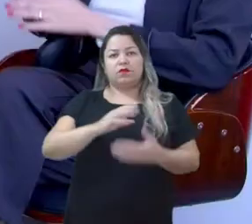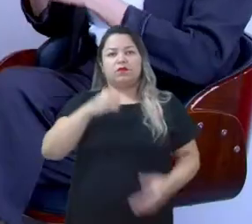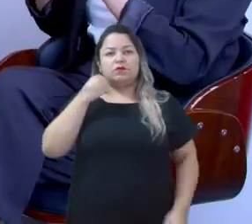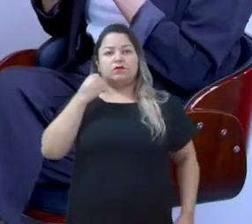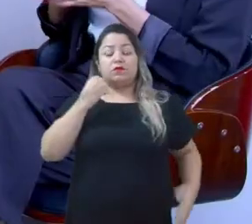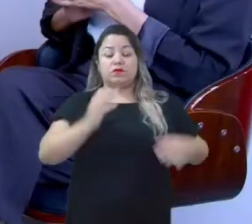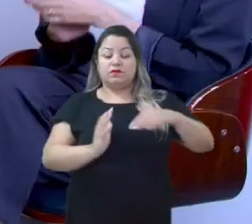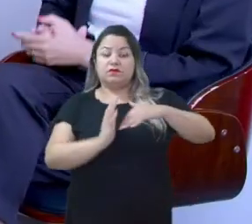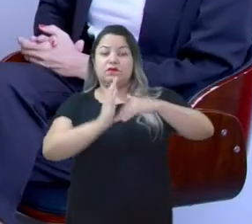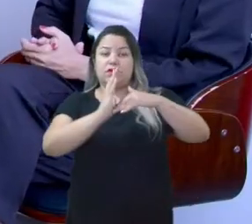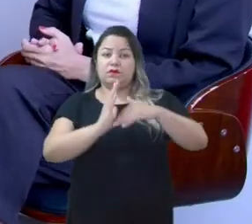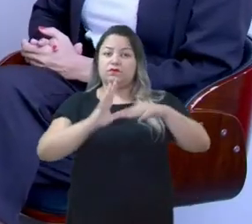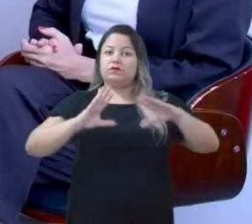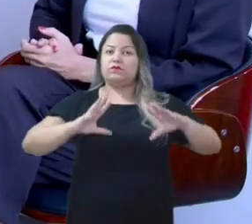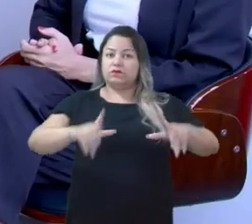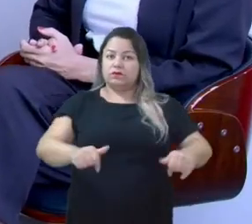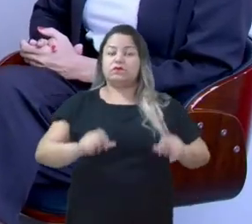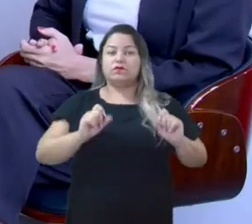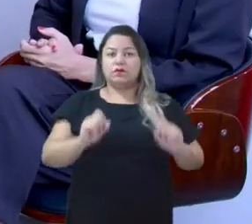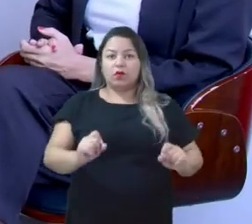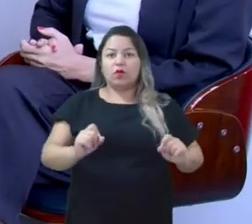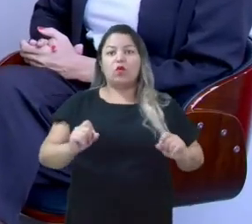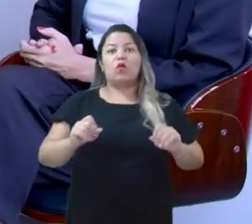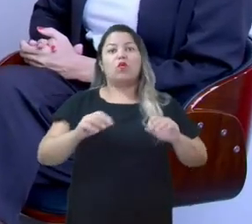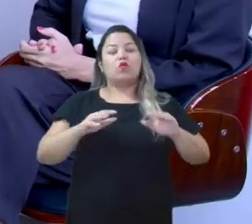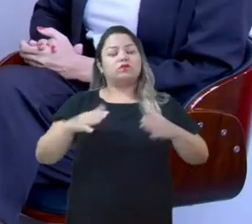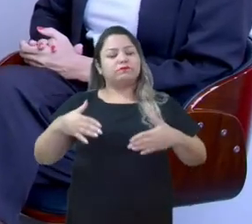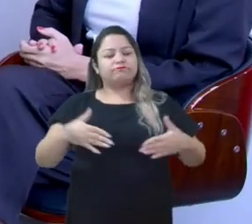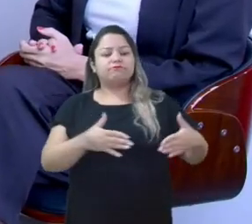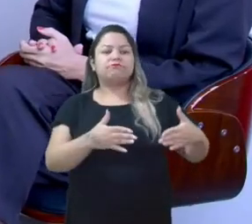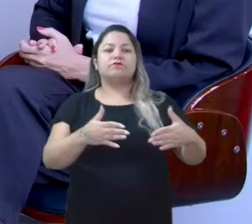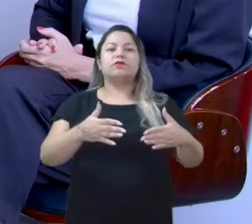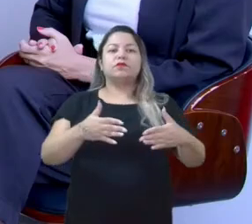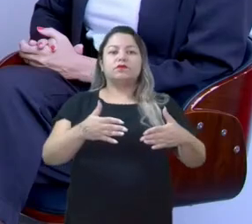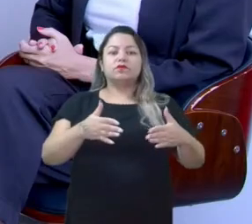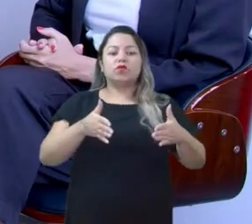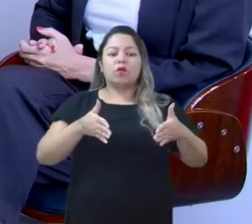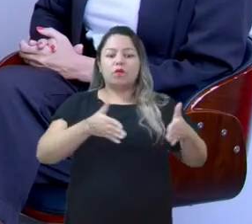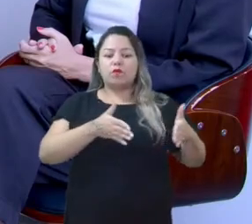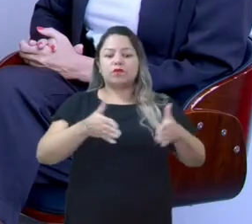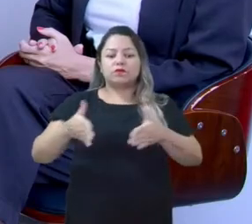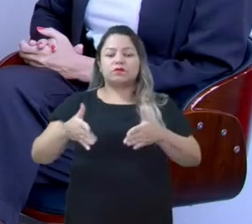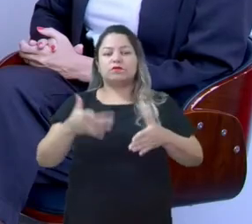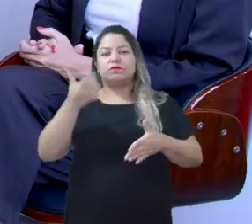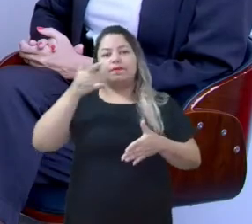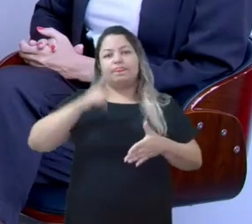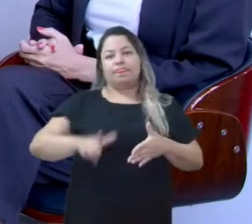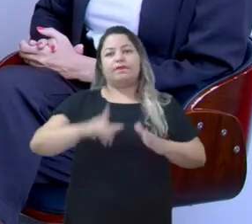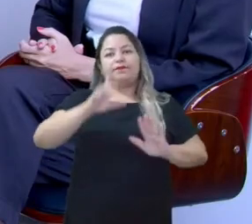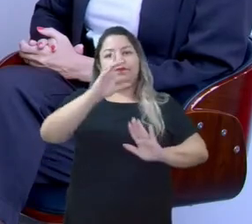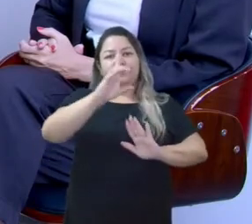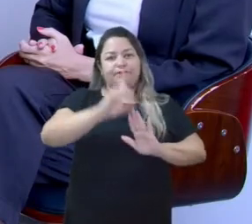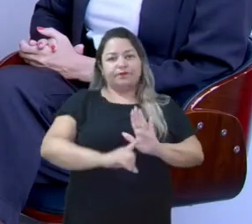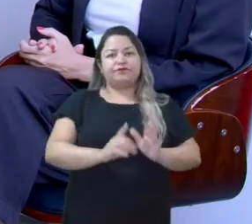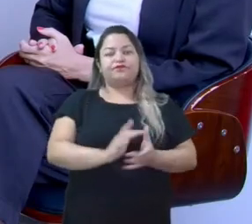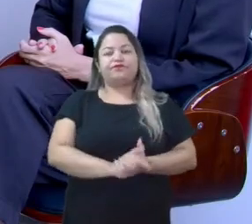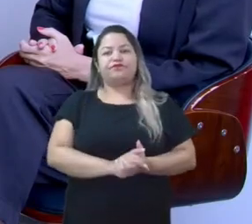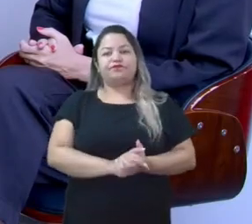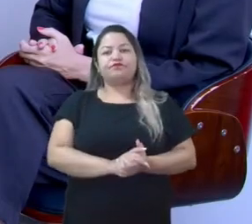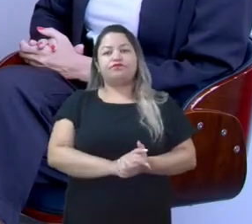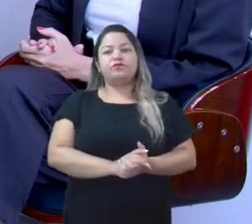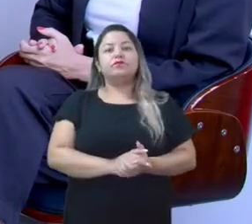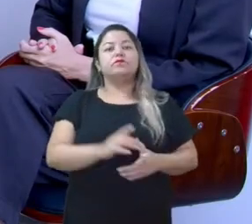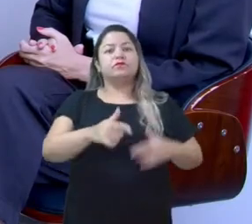Senado. Então, essa é toda a caminhada que nós estamos construindo aí para garantir esse direito, né, para